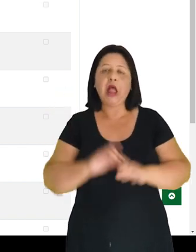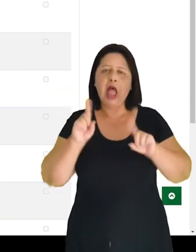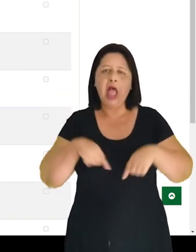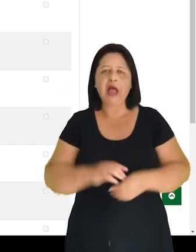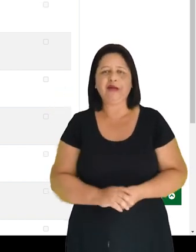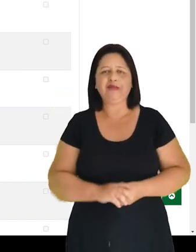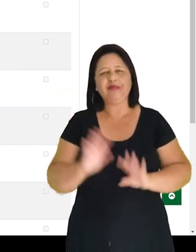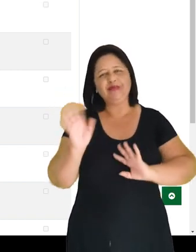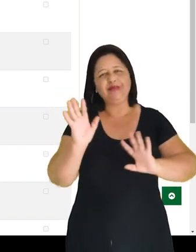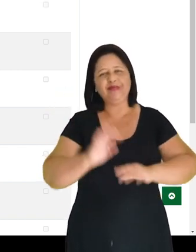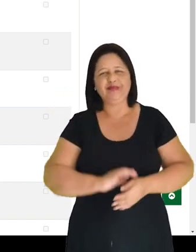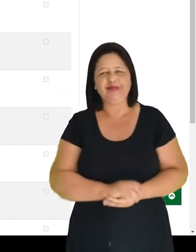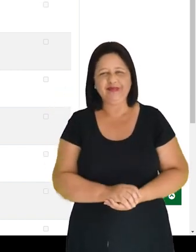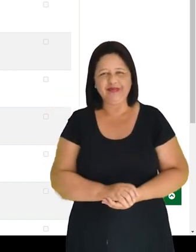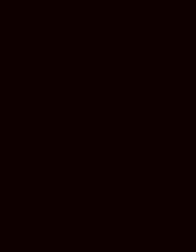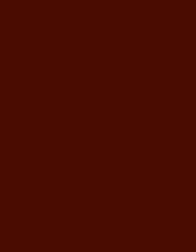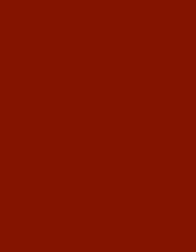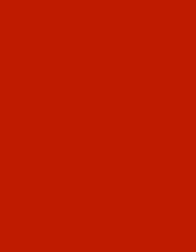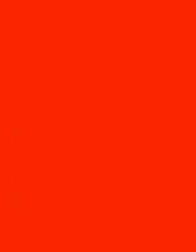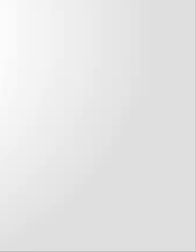É isso. Até a próxima.